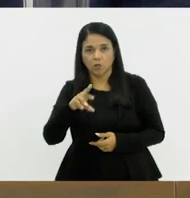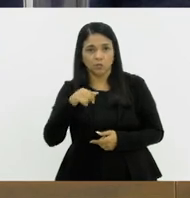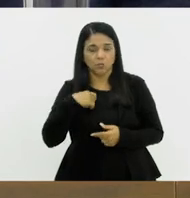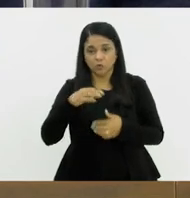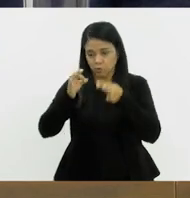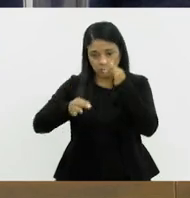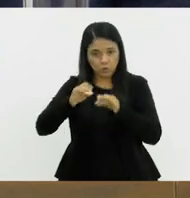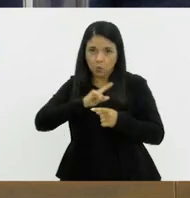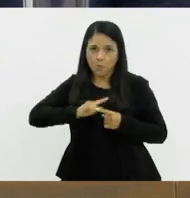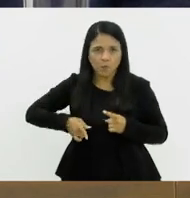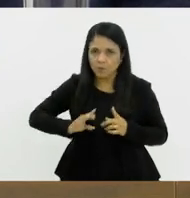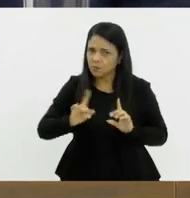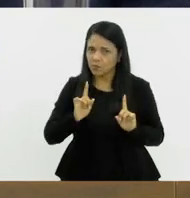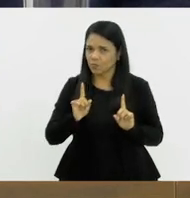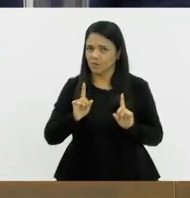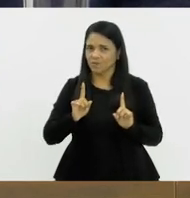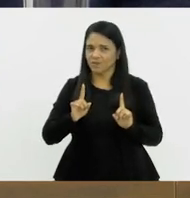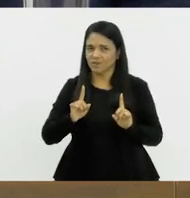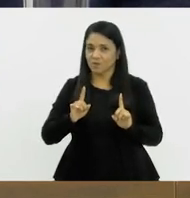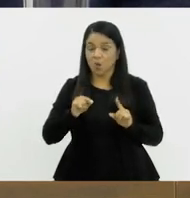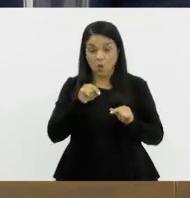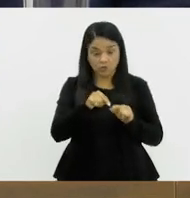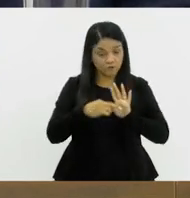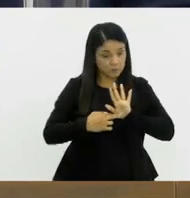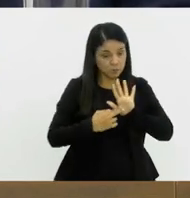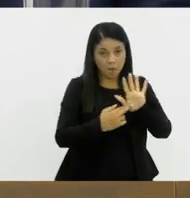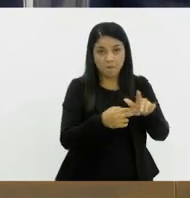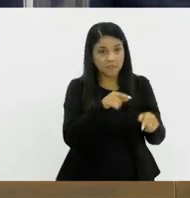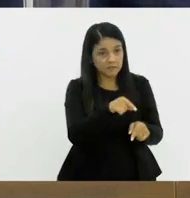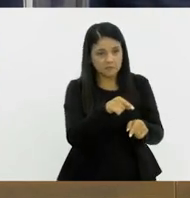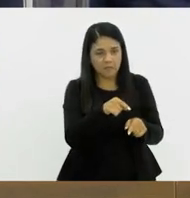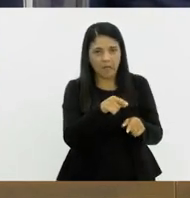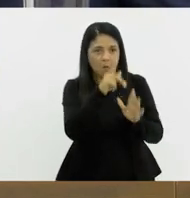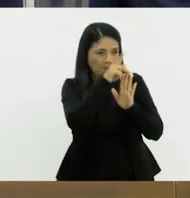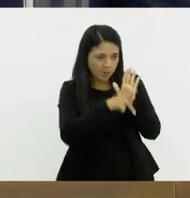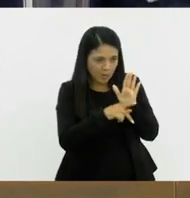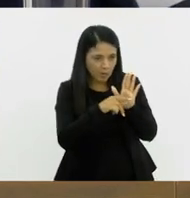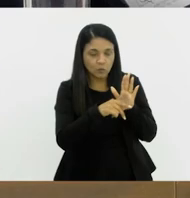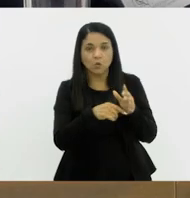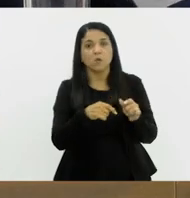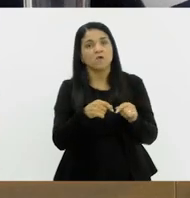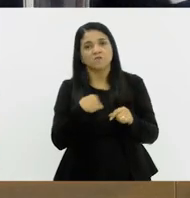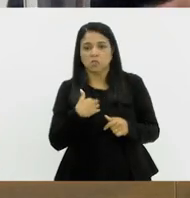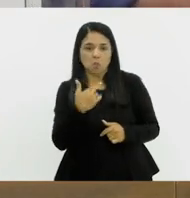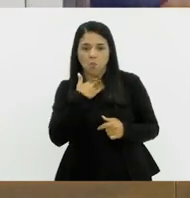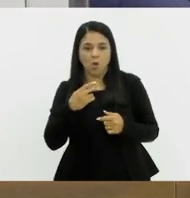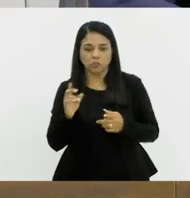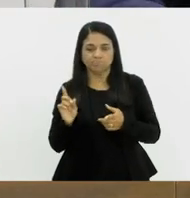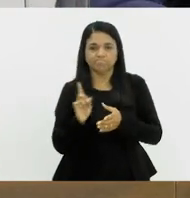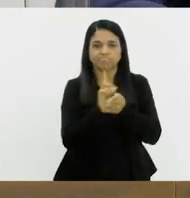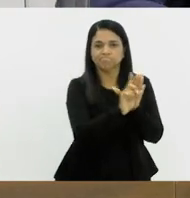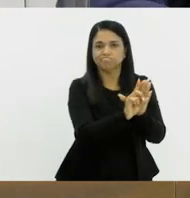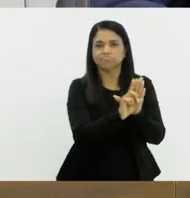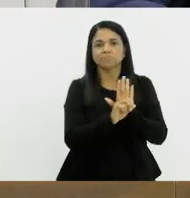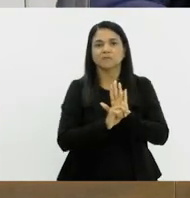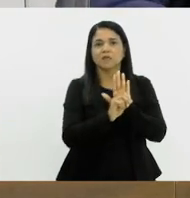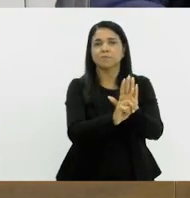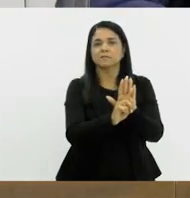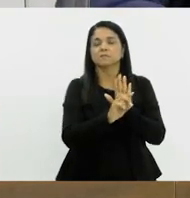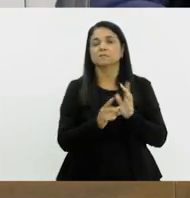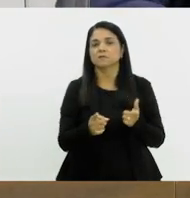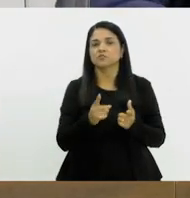proibiu. Em nenhum momento ele disse, ó, enquanto você não me apresentar um plano, você não pode botar um responsável técnico para dizer como funciona a saúde nesse